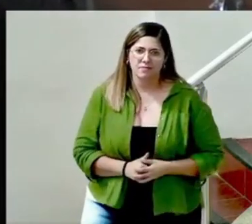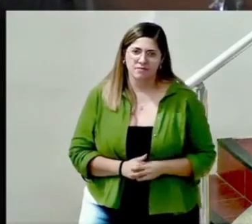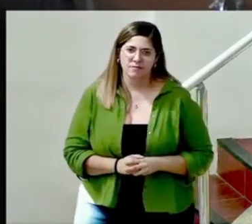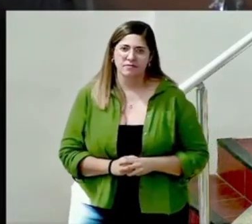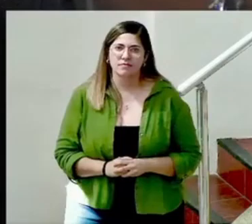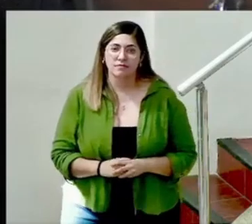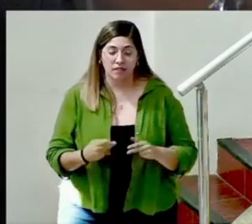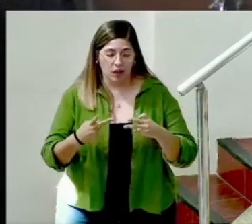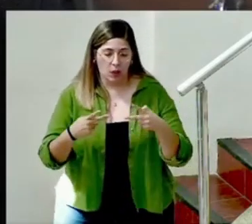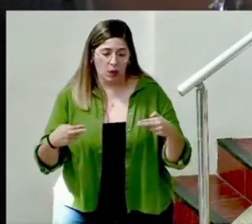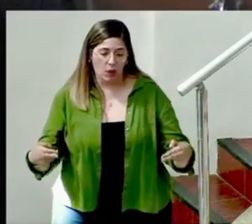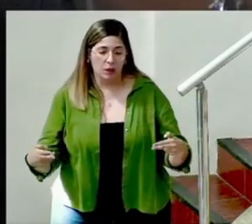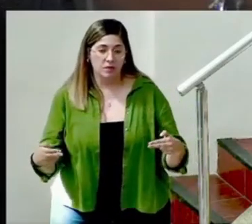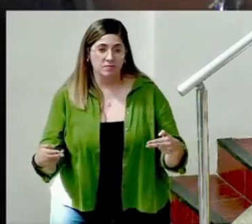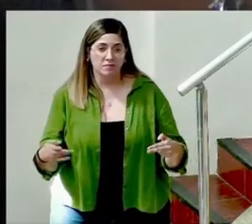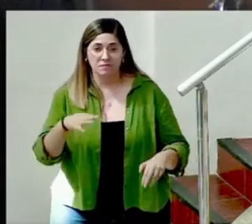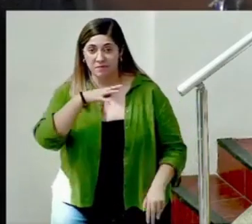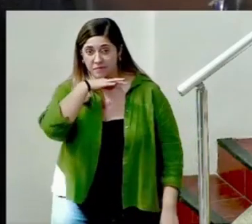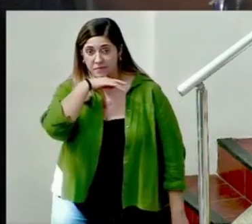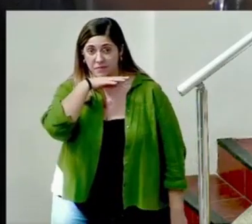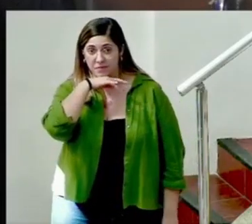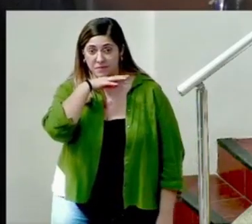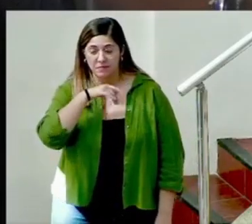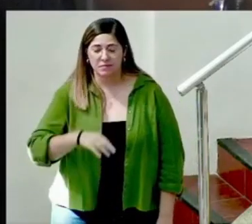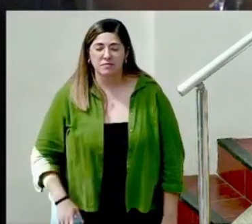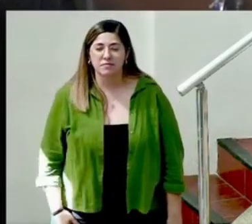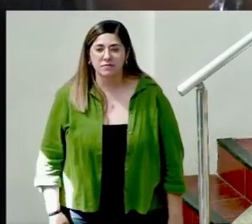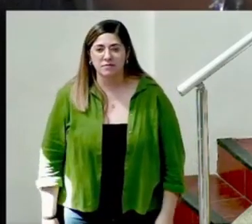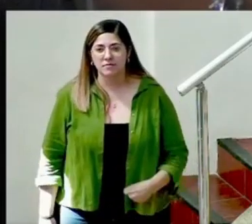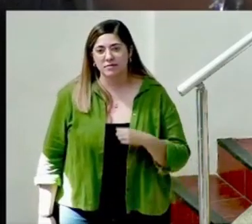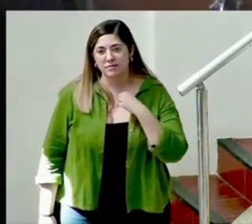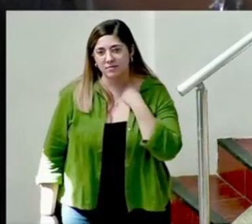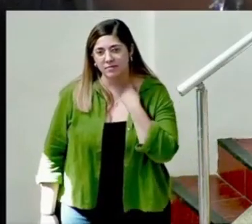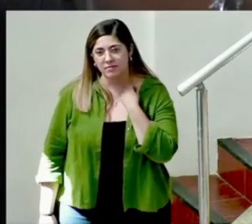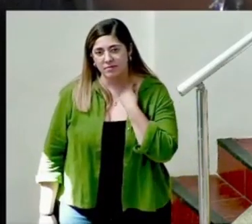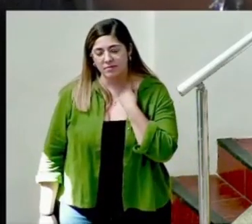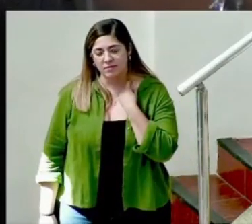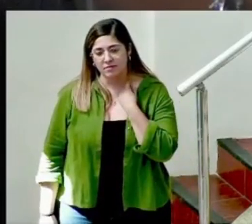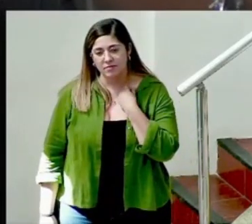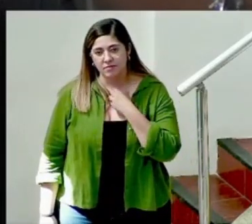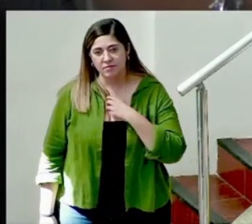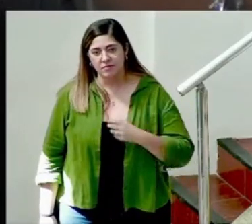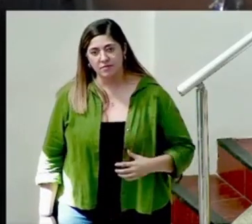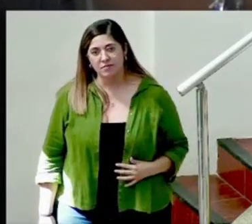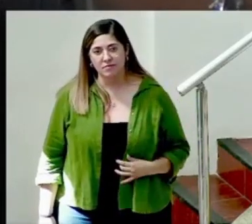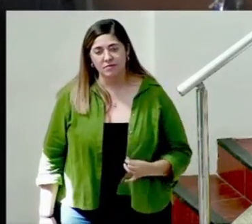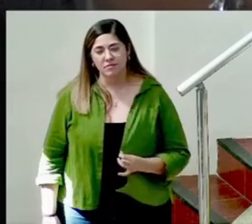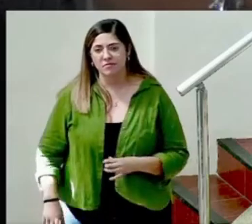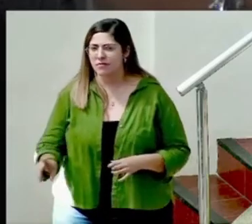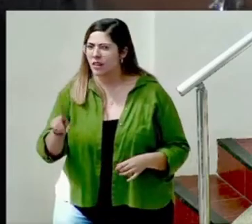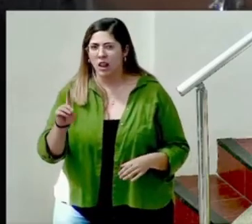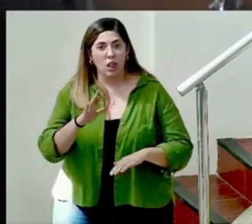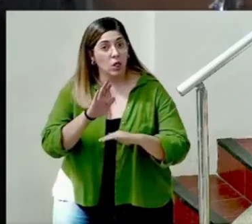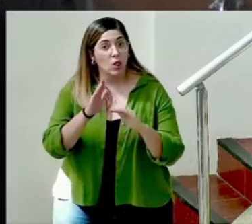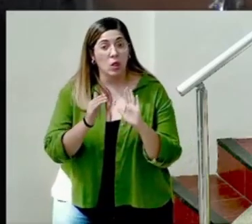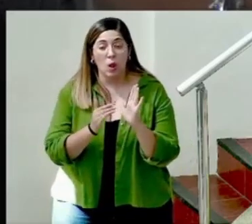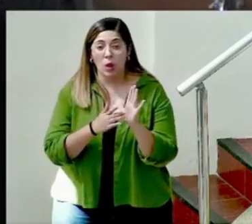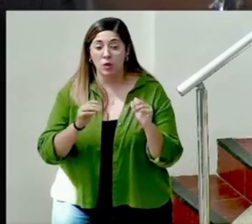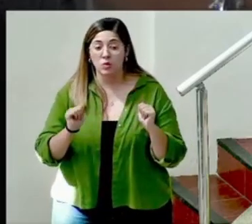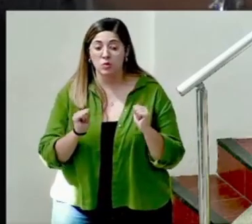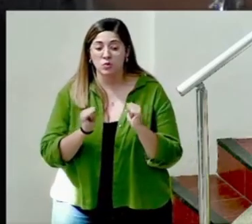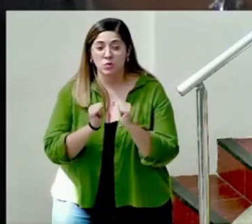outras coisas piores. Que lamentável. A nossa conclusão é que nem todos que estão dentro da